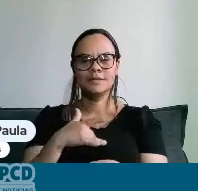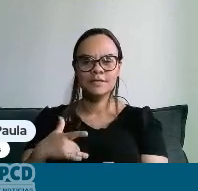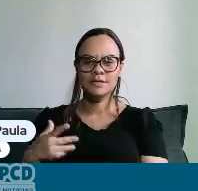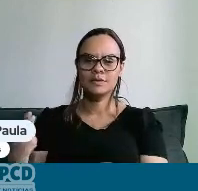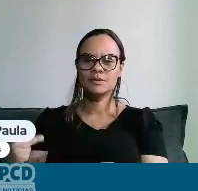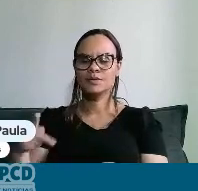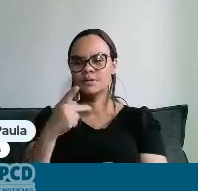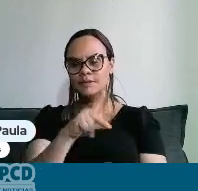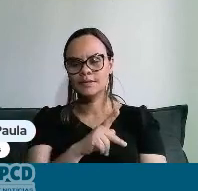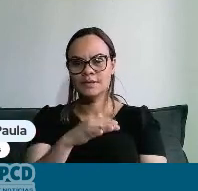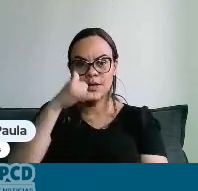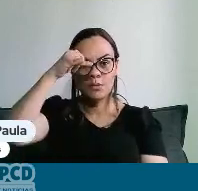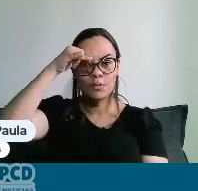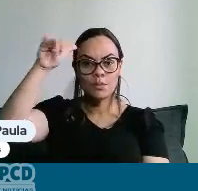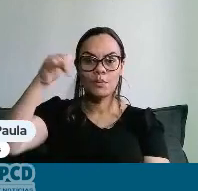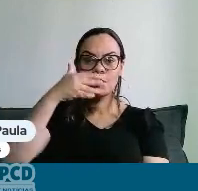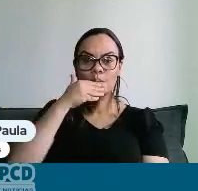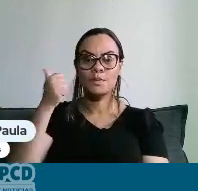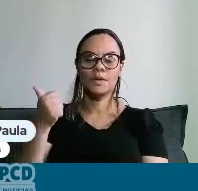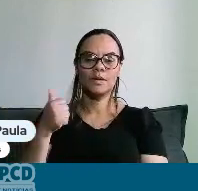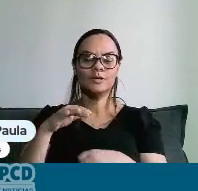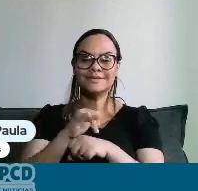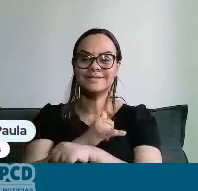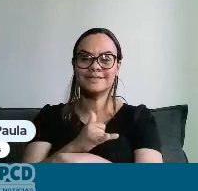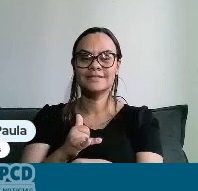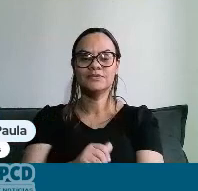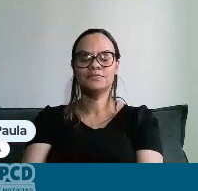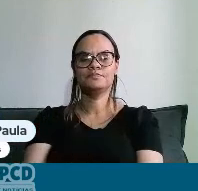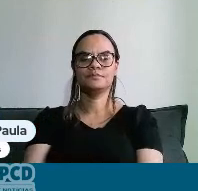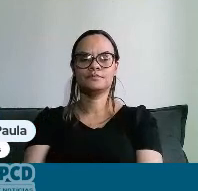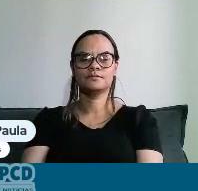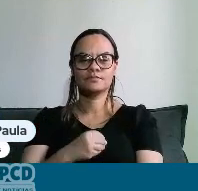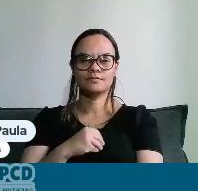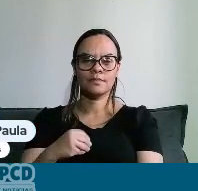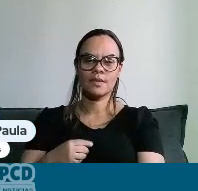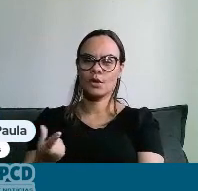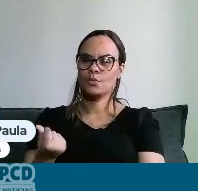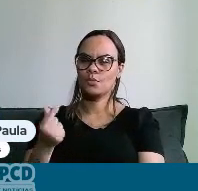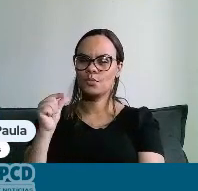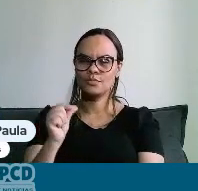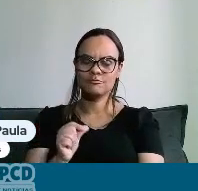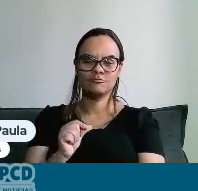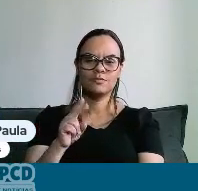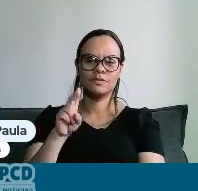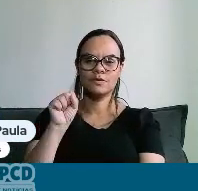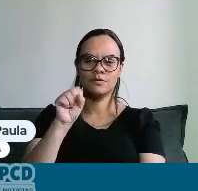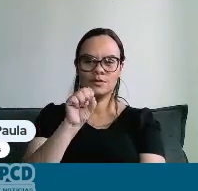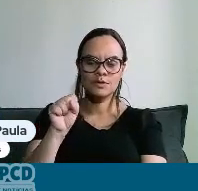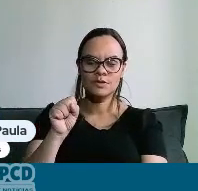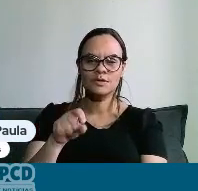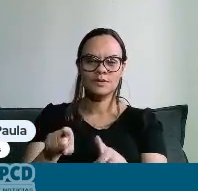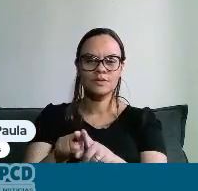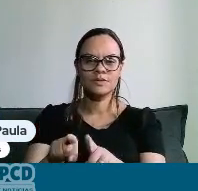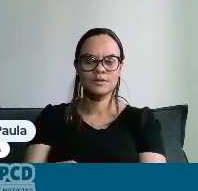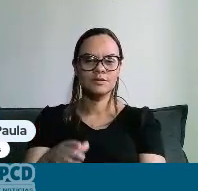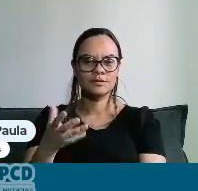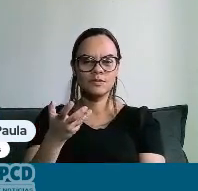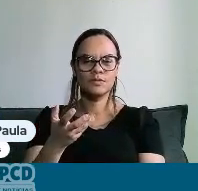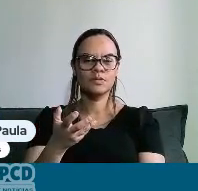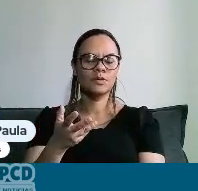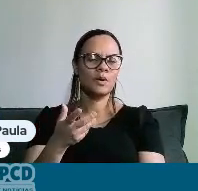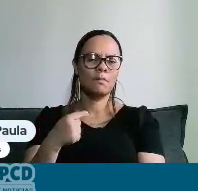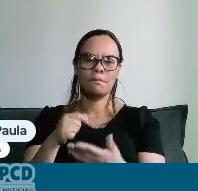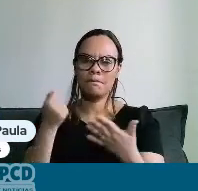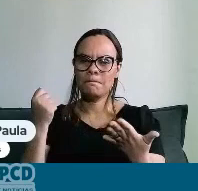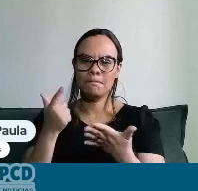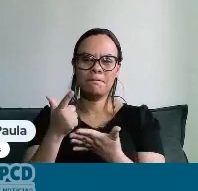de prevenção, é a nossa melhor estratégia. É um exame super barato, tem disponível no SUS. Mesmo que você não queira pedir no SUS, você